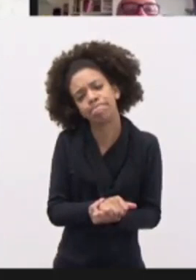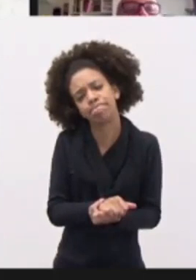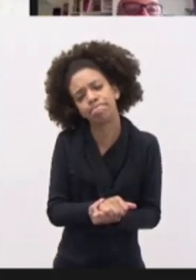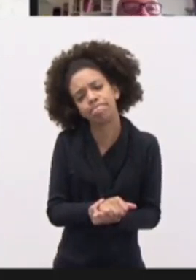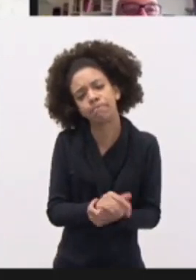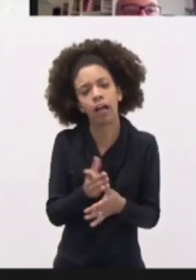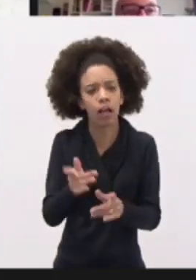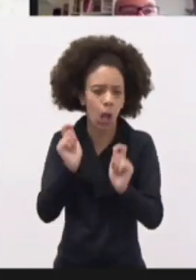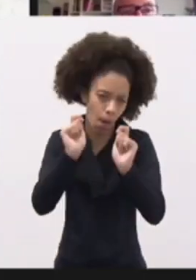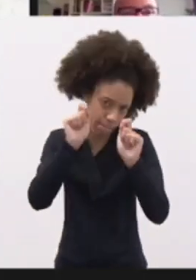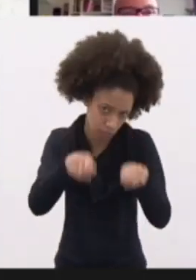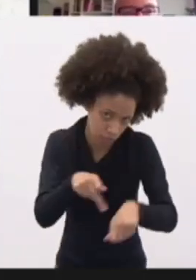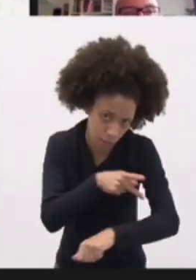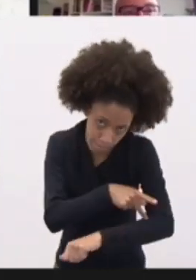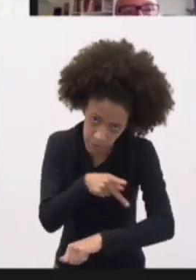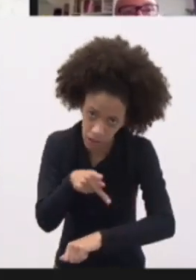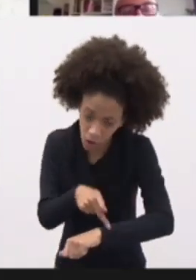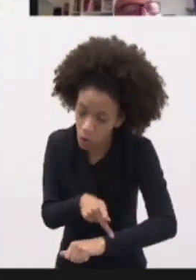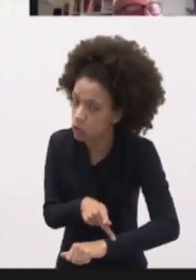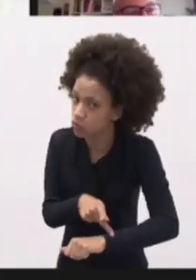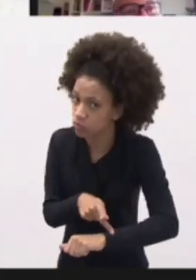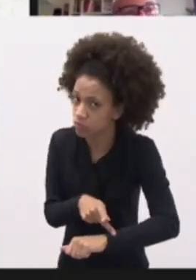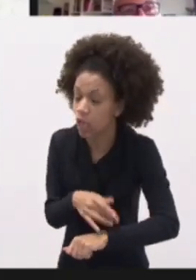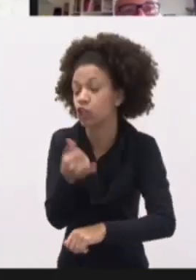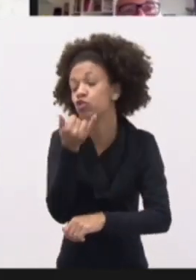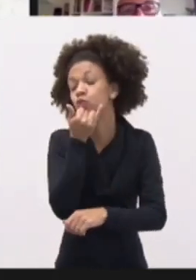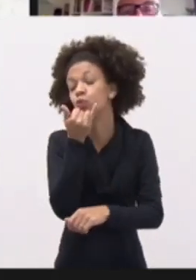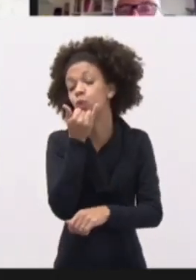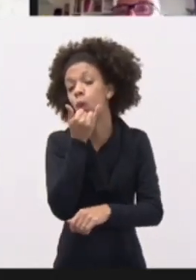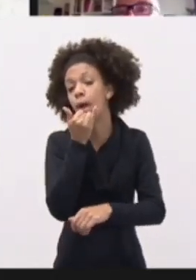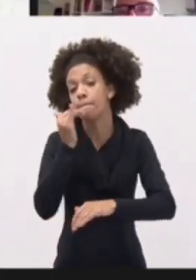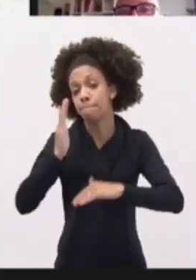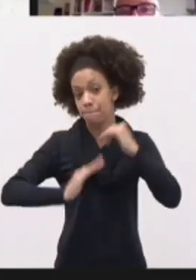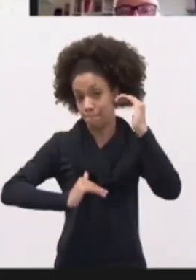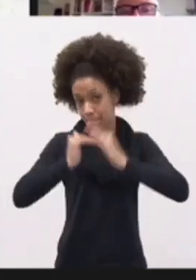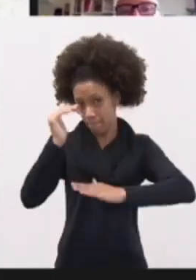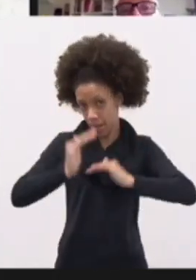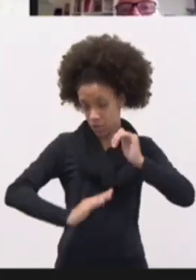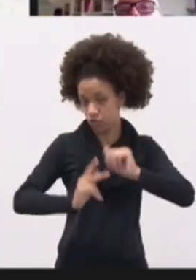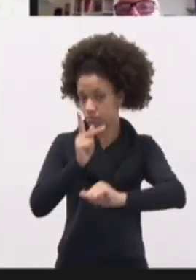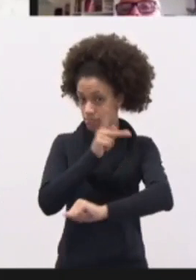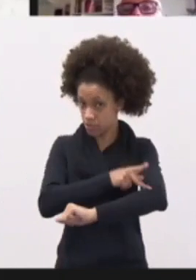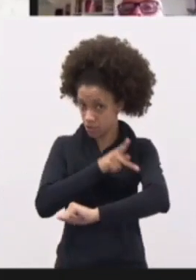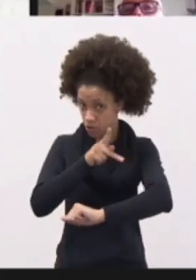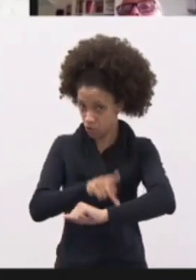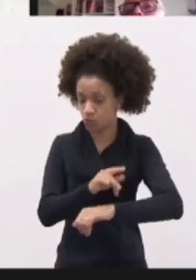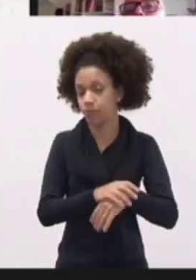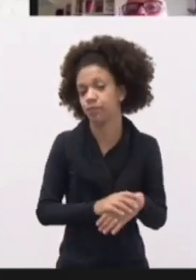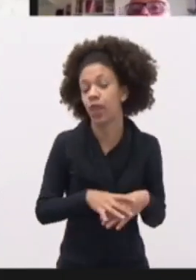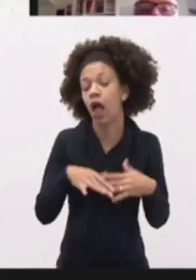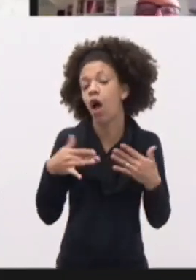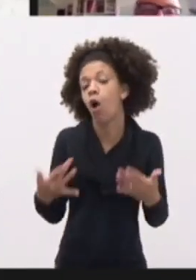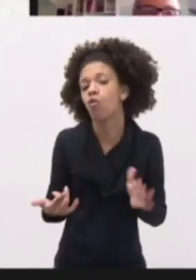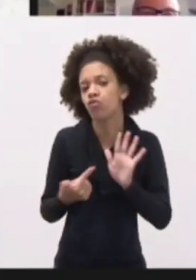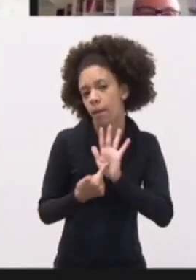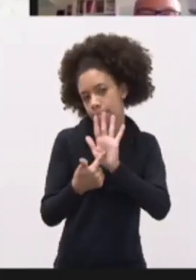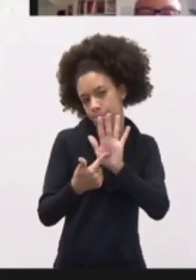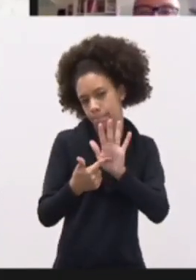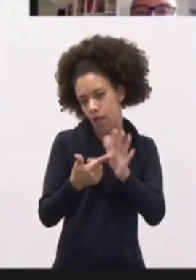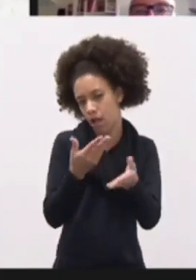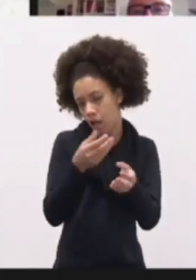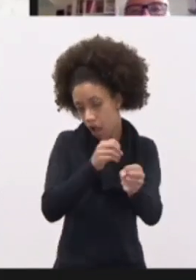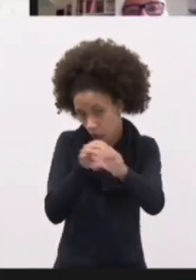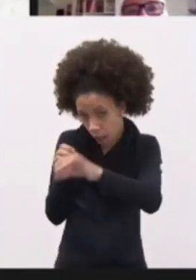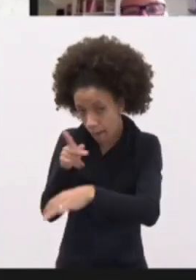da competência pedagógica, da competência prática pedagógica, onde eu vou trazer a aula da professora Marina.